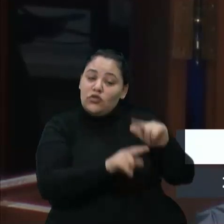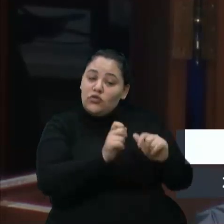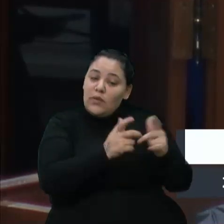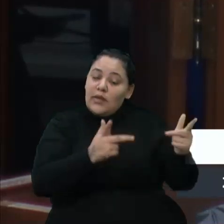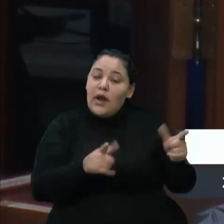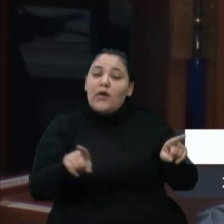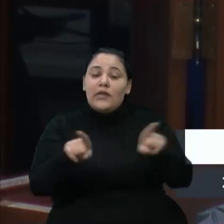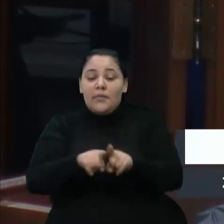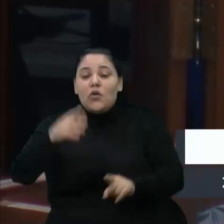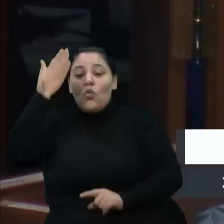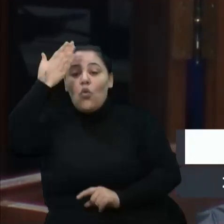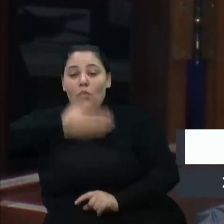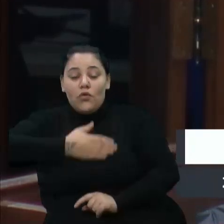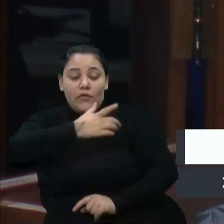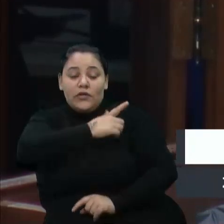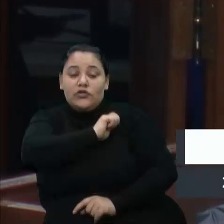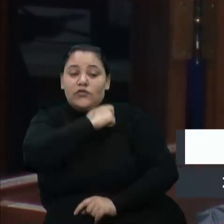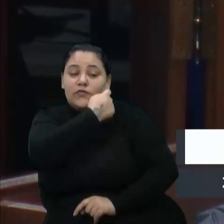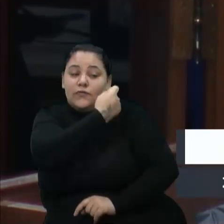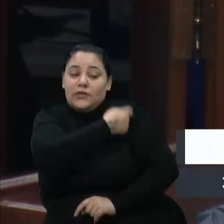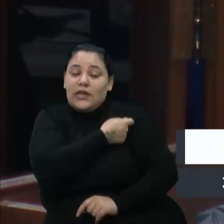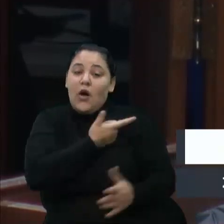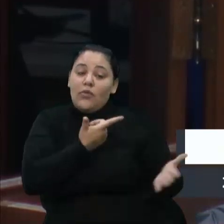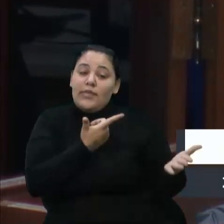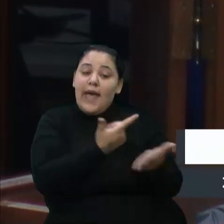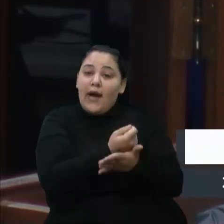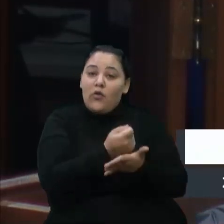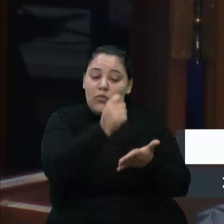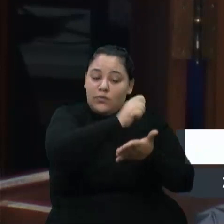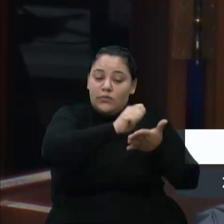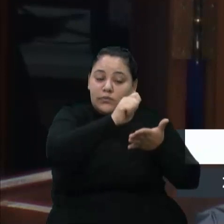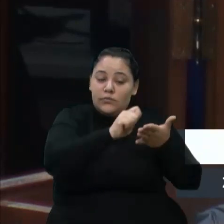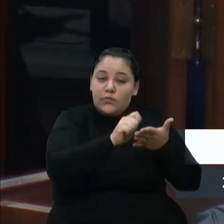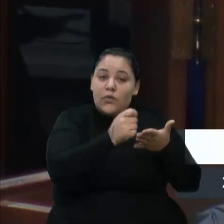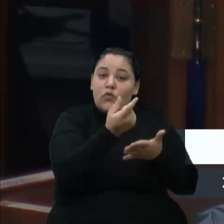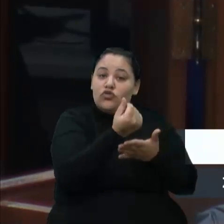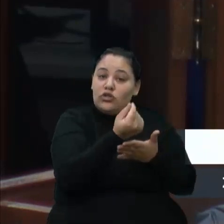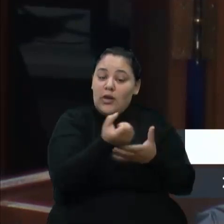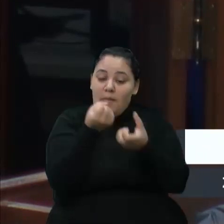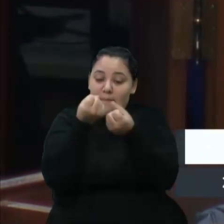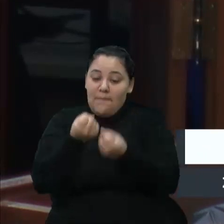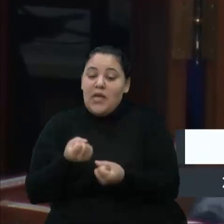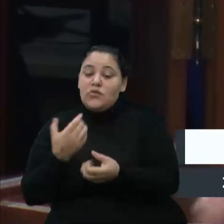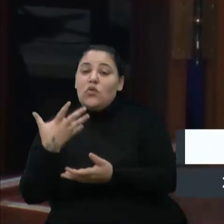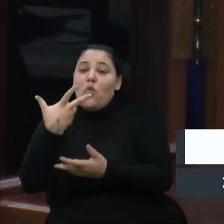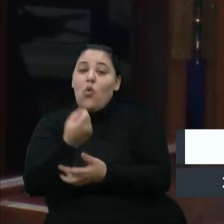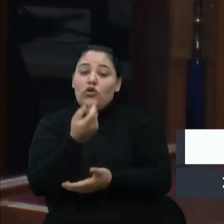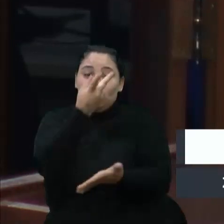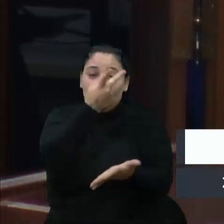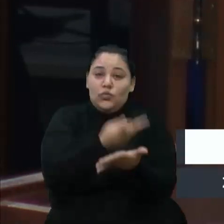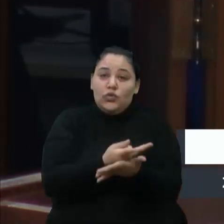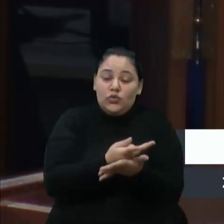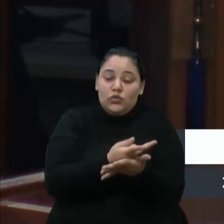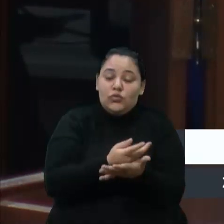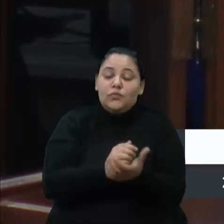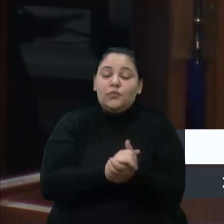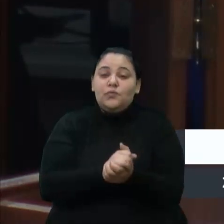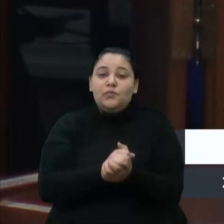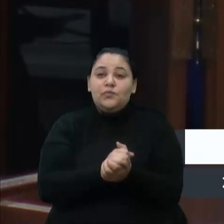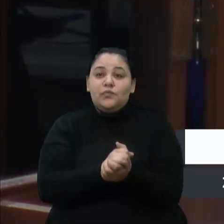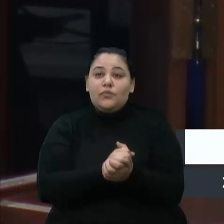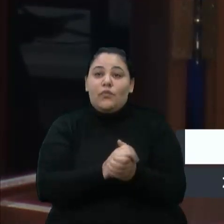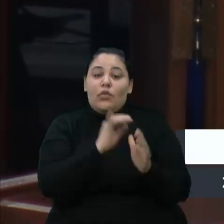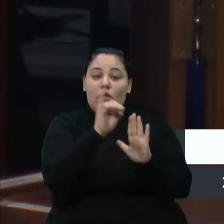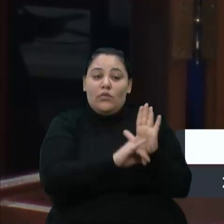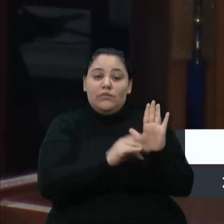comprovante fiscal da compra com descrição de preço, peso e quantidade do produto em livro próprio. Inciso